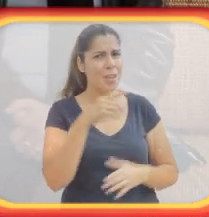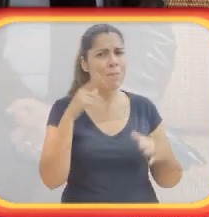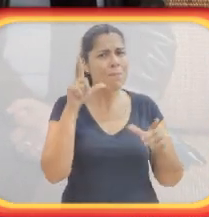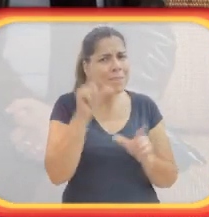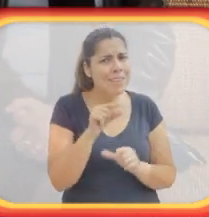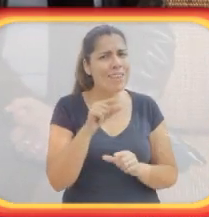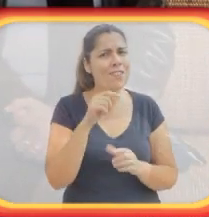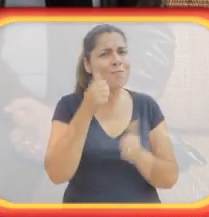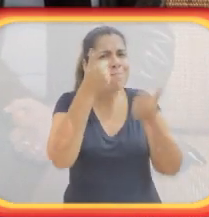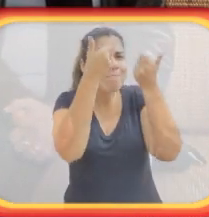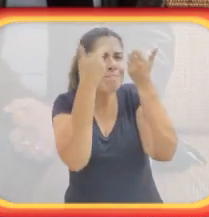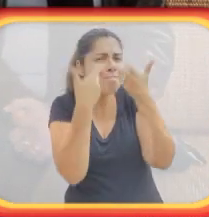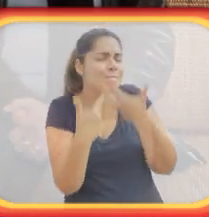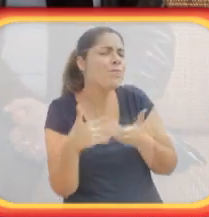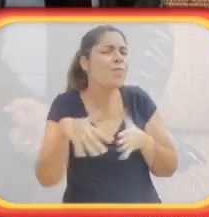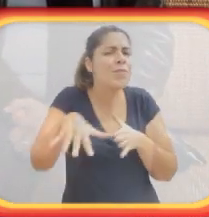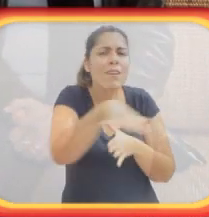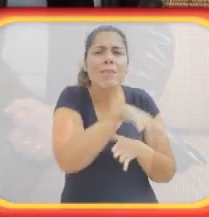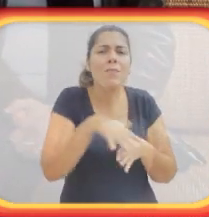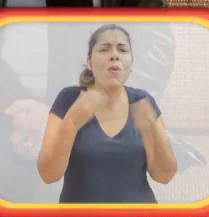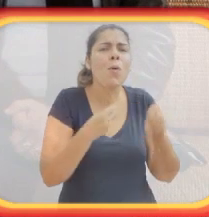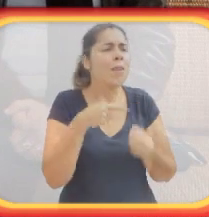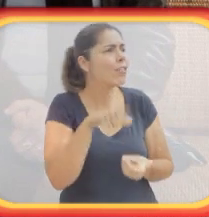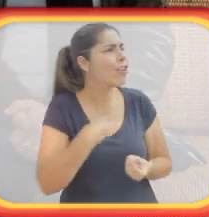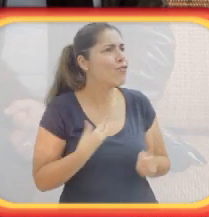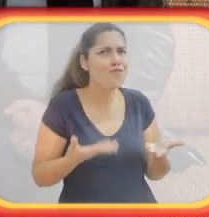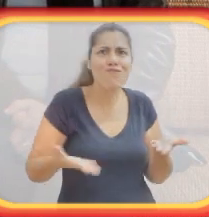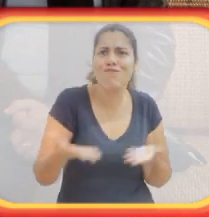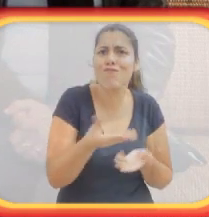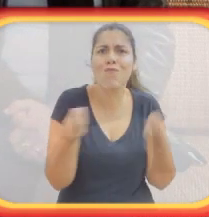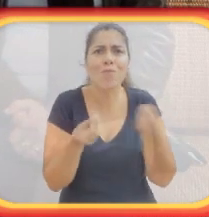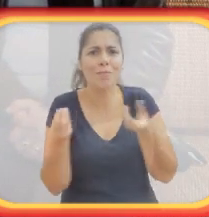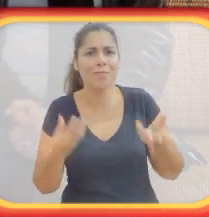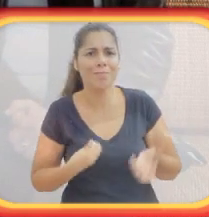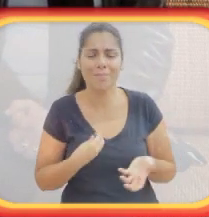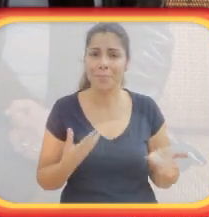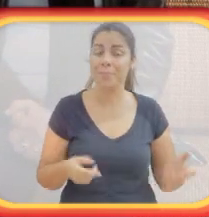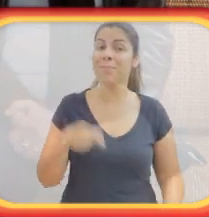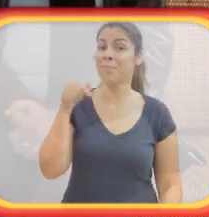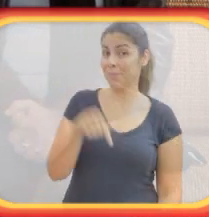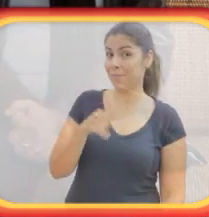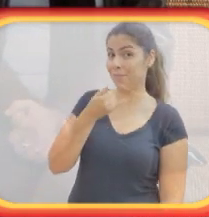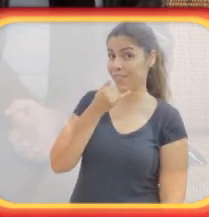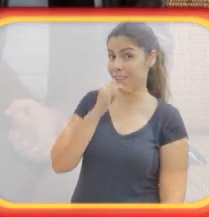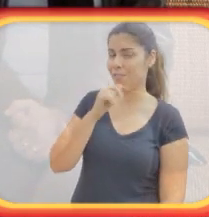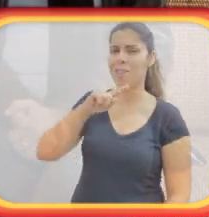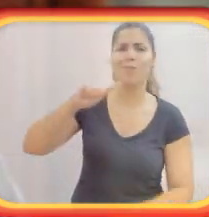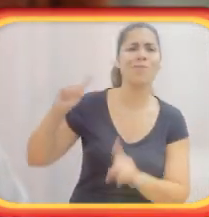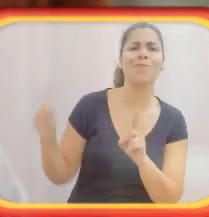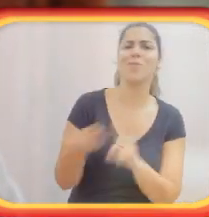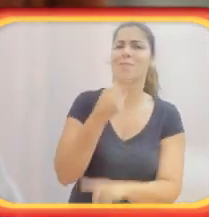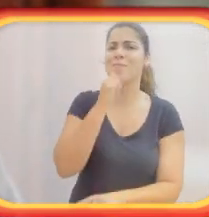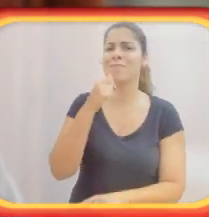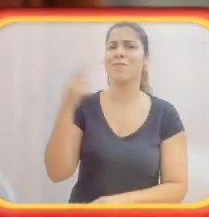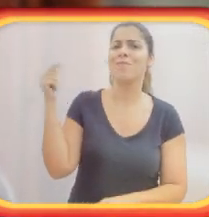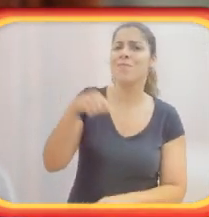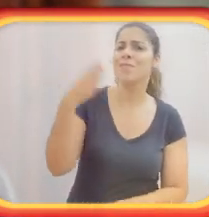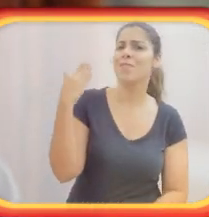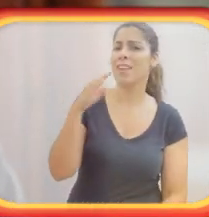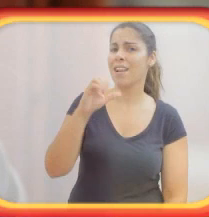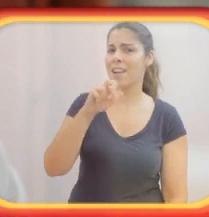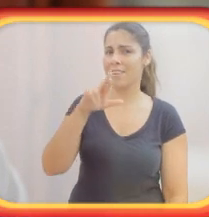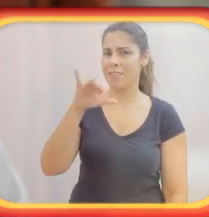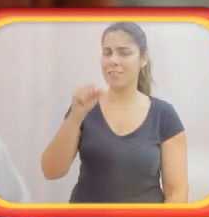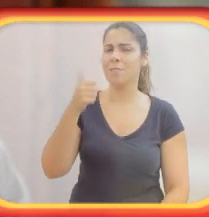um elétrico, nós chamamos de bonde. Uma pequena descrição do ambiente que a gente está. Este